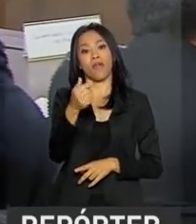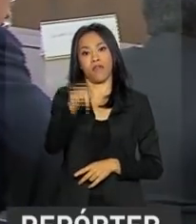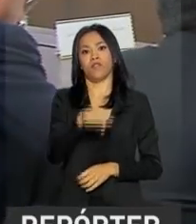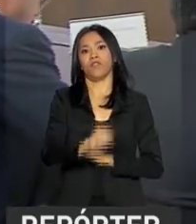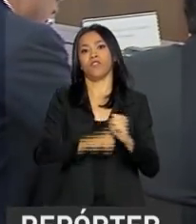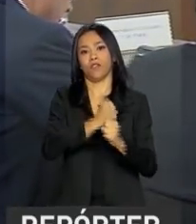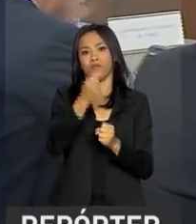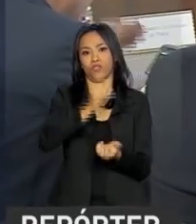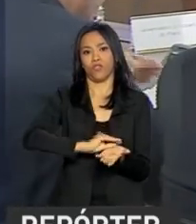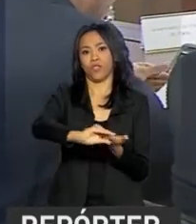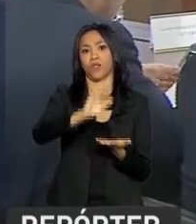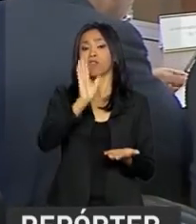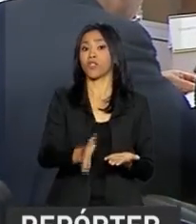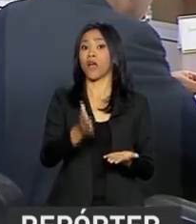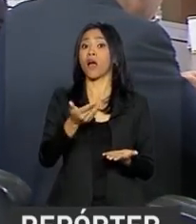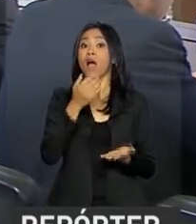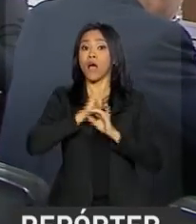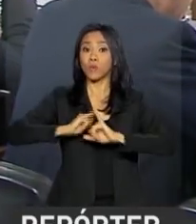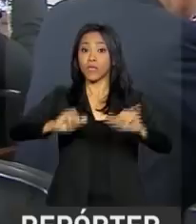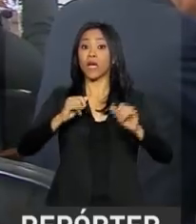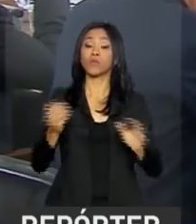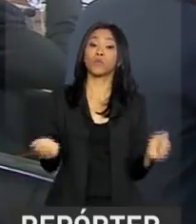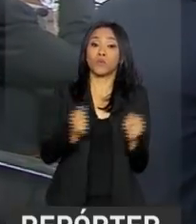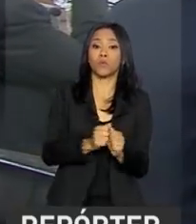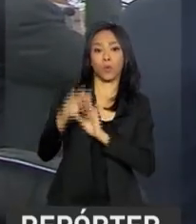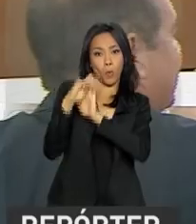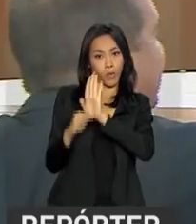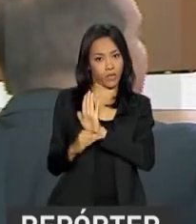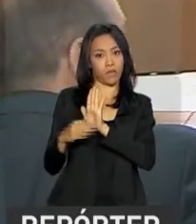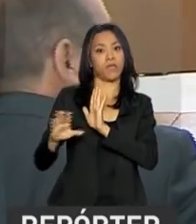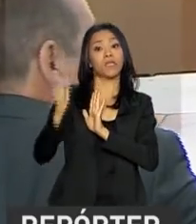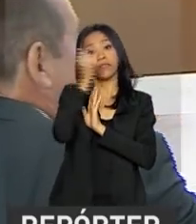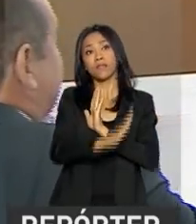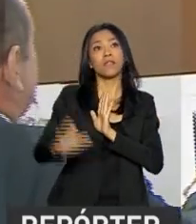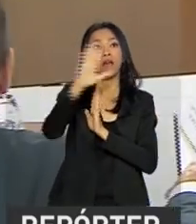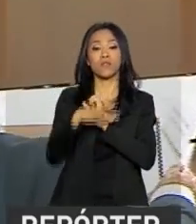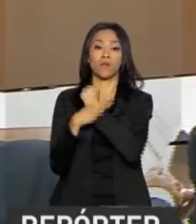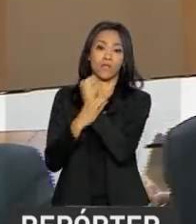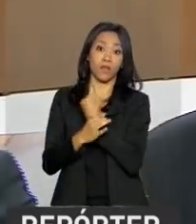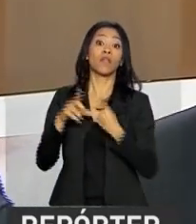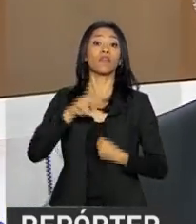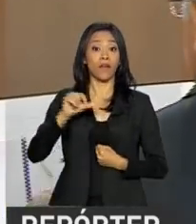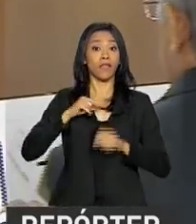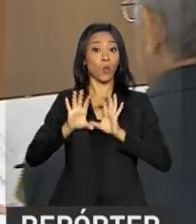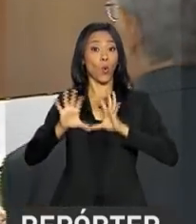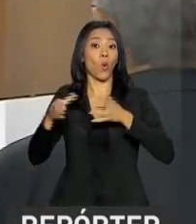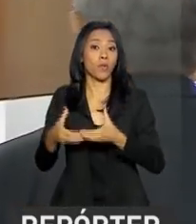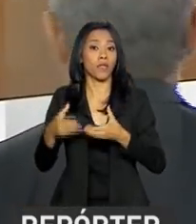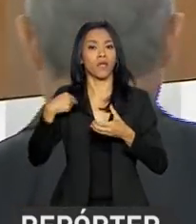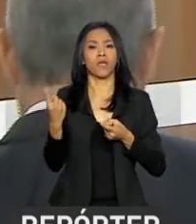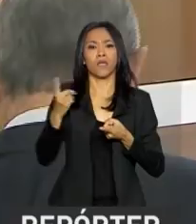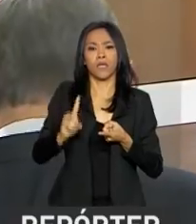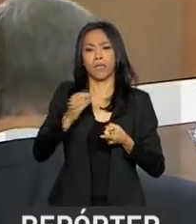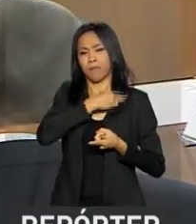a verba foi anunciada junto com o programa nacional de segurança pública que contará com o comitê gestor formado por ministros